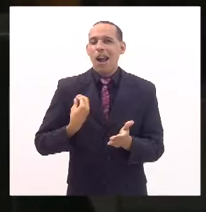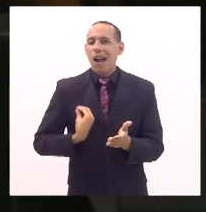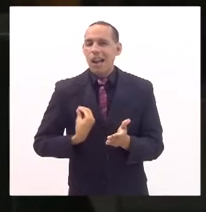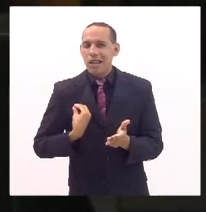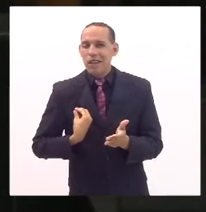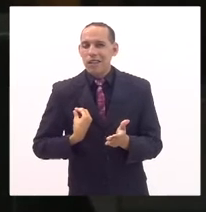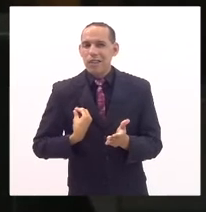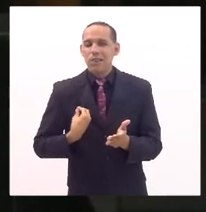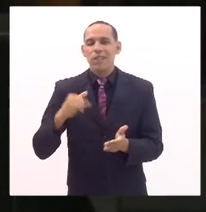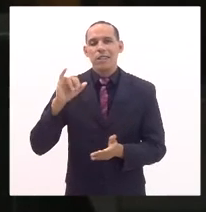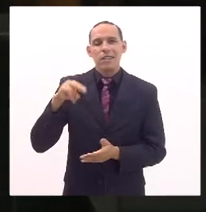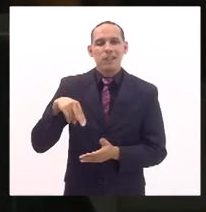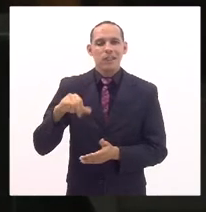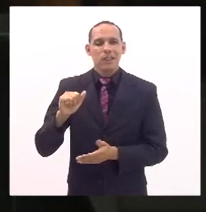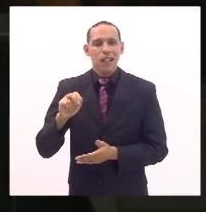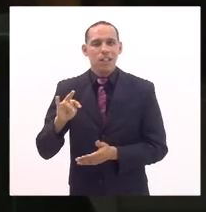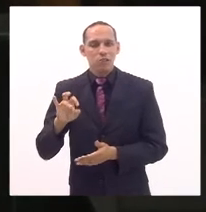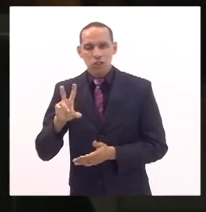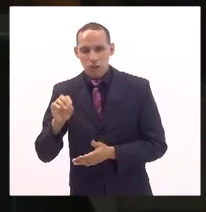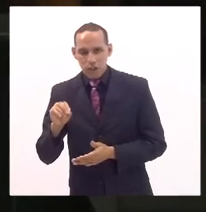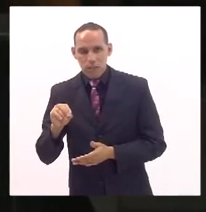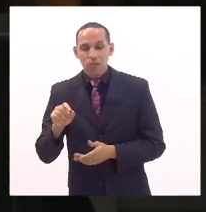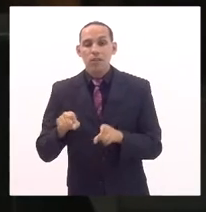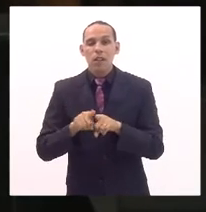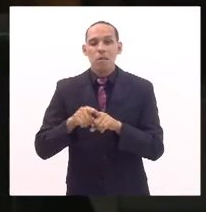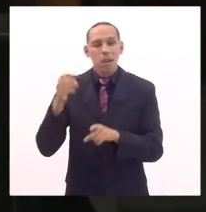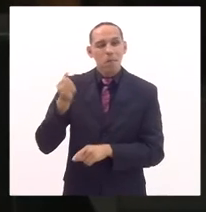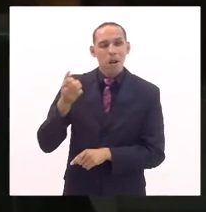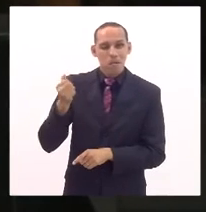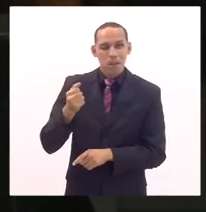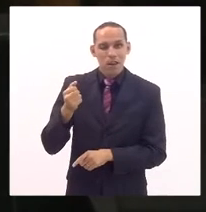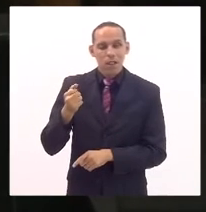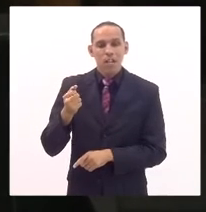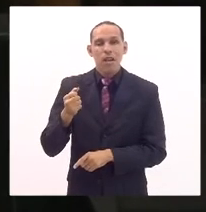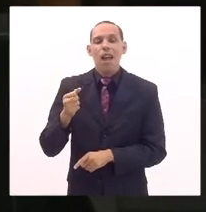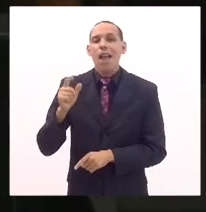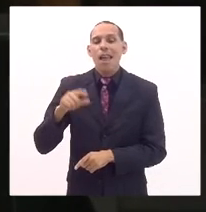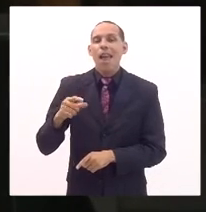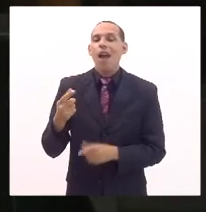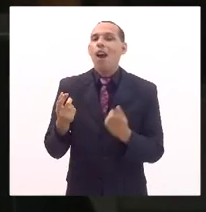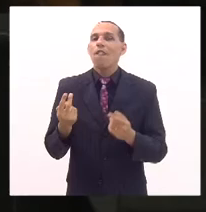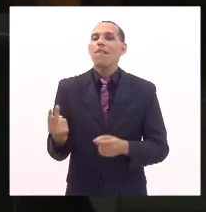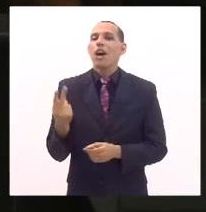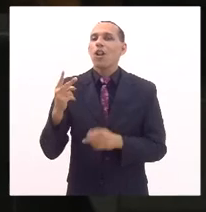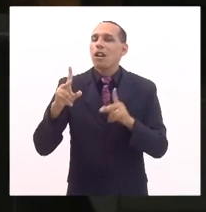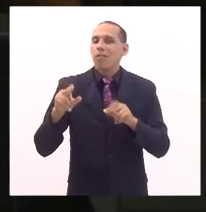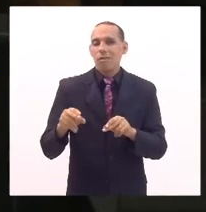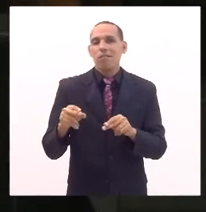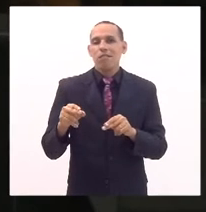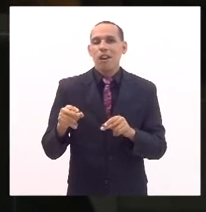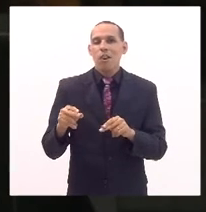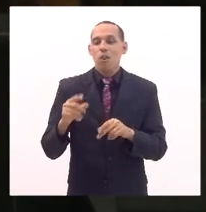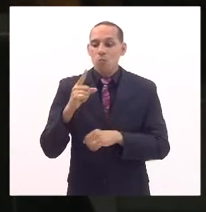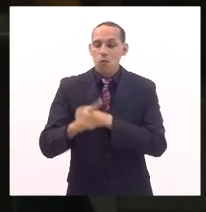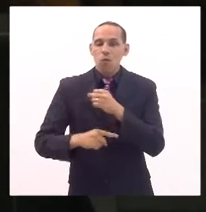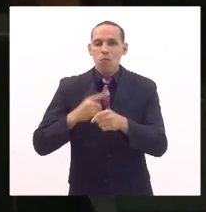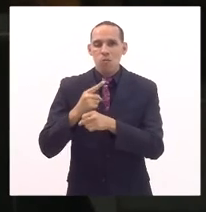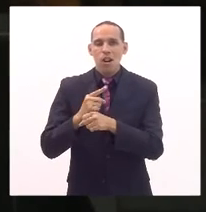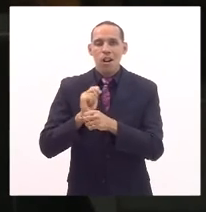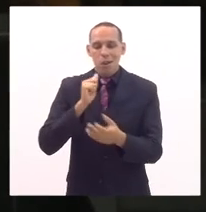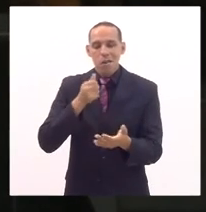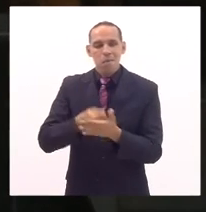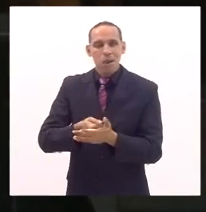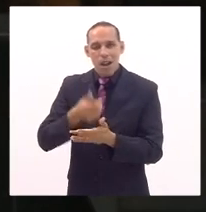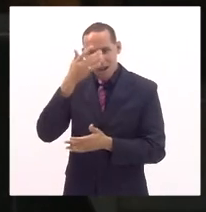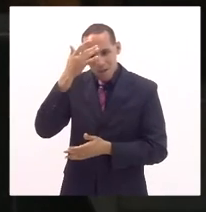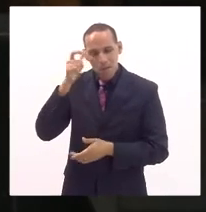inativos e pensionistas de todos os poderes de um ano então é essa questão que a